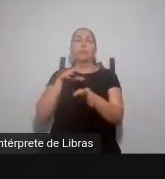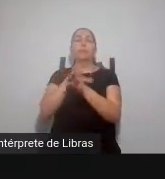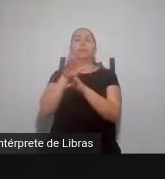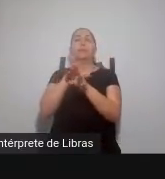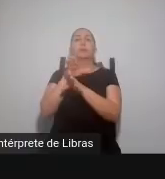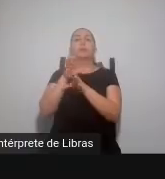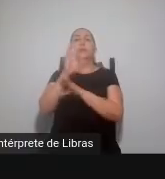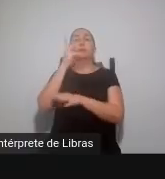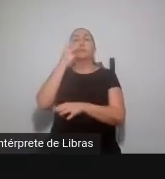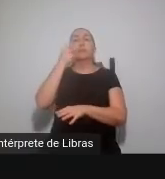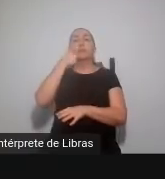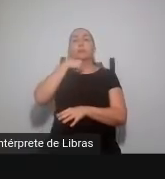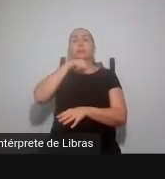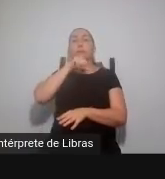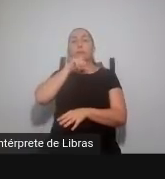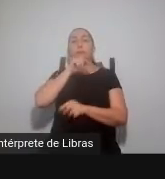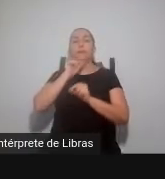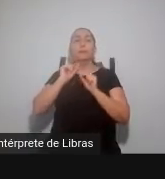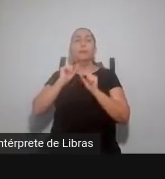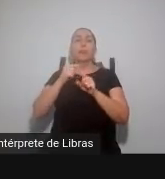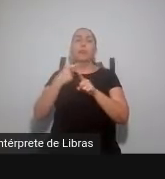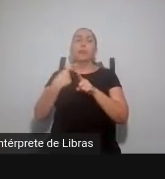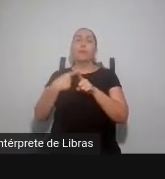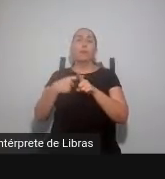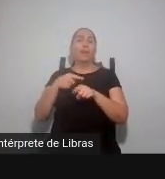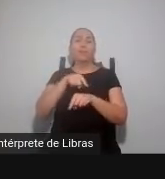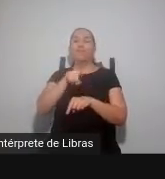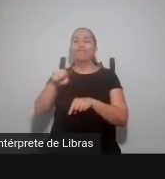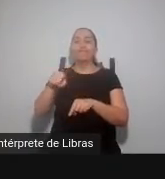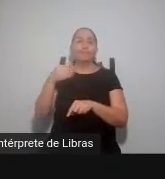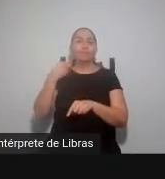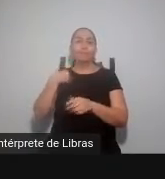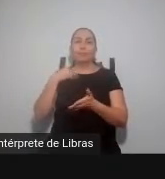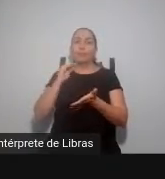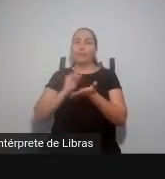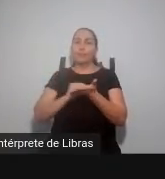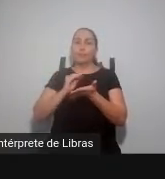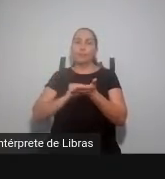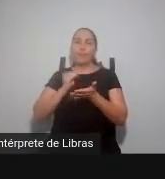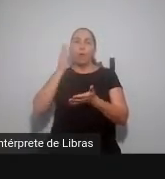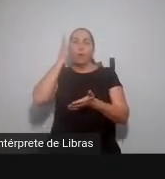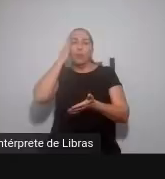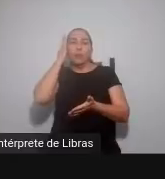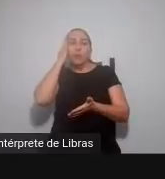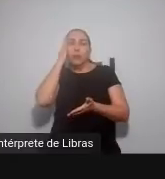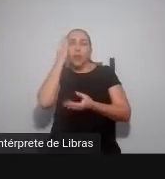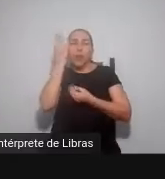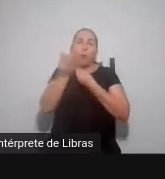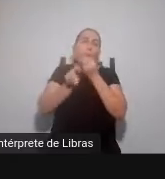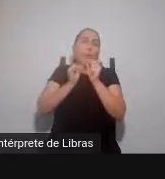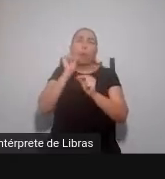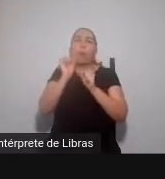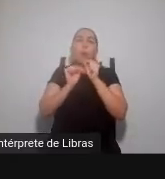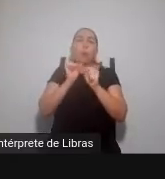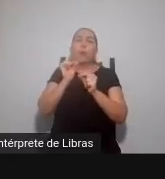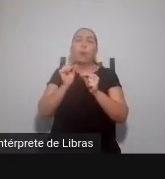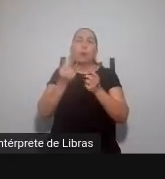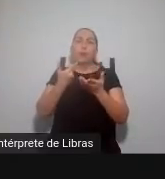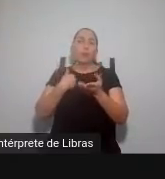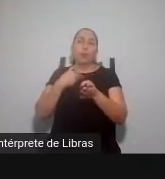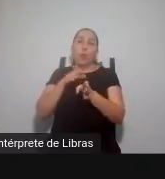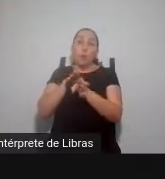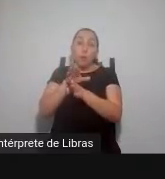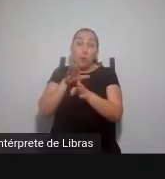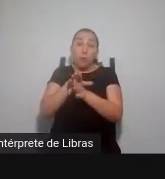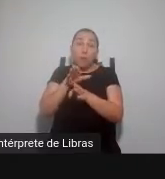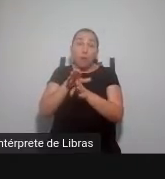os pais, porque eles não fazem ideia de psicogênese da escrita, eles não precisam saber disso, não é o ofício deles,